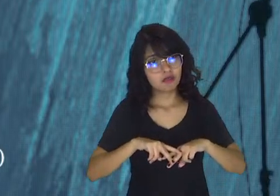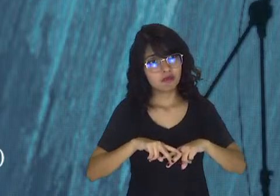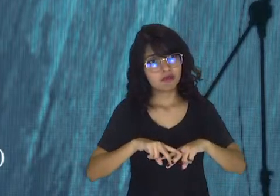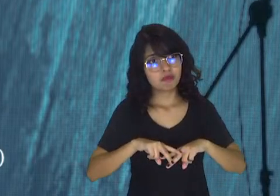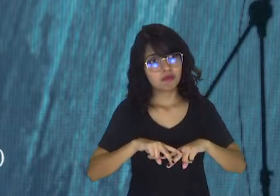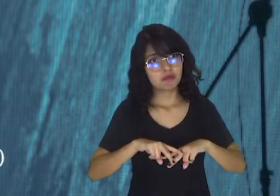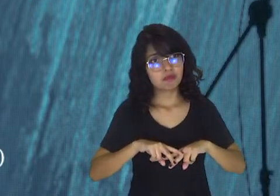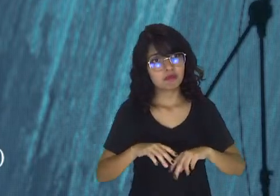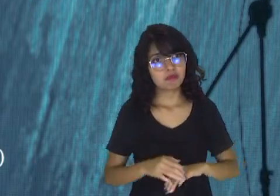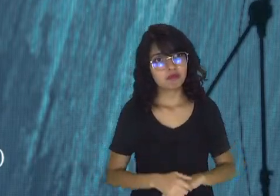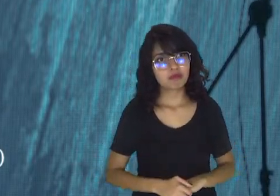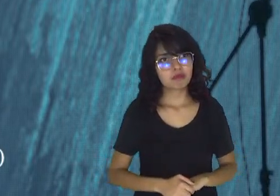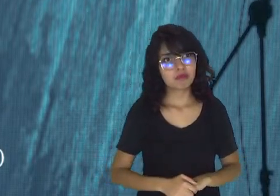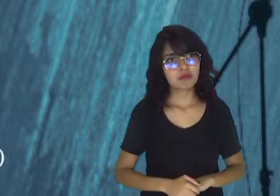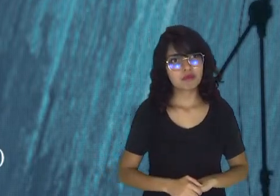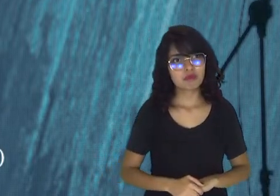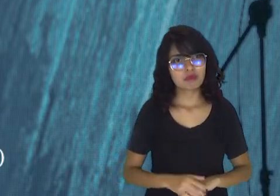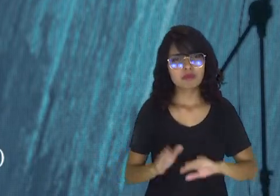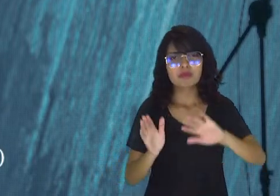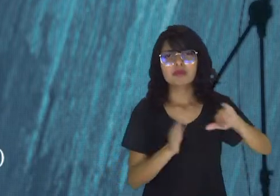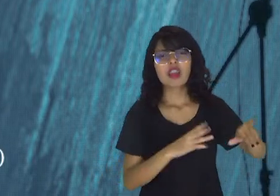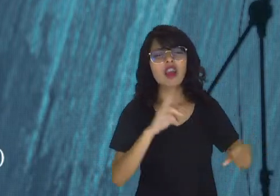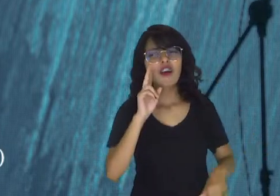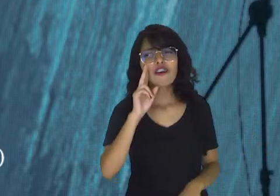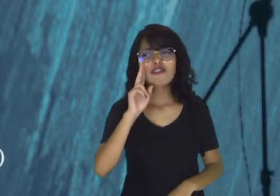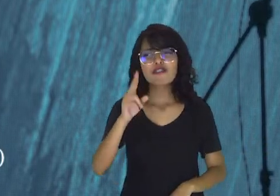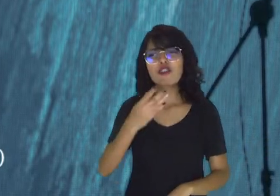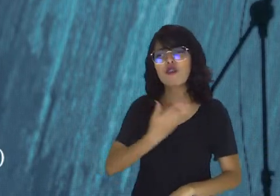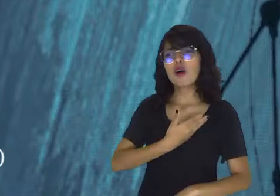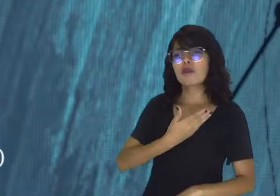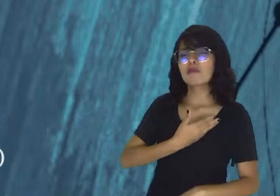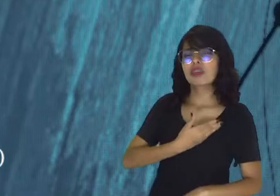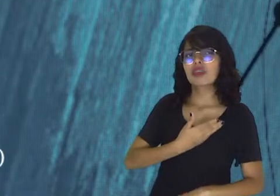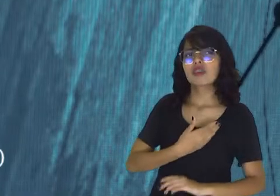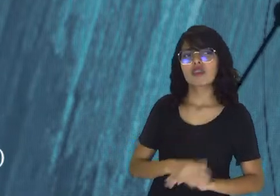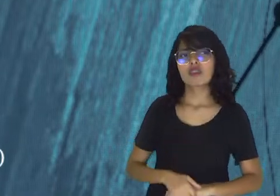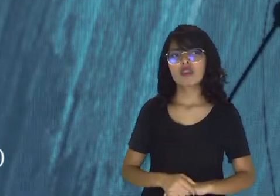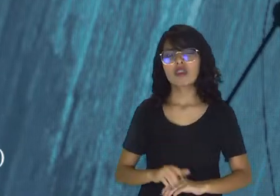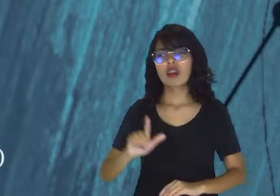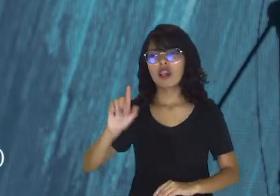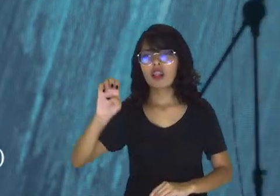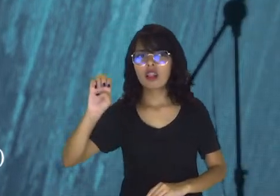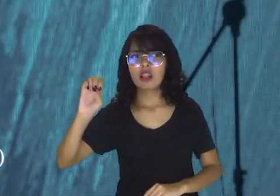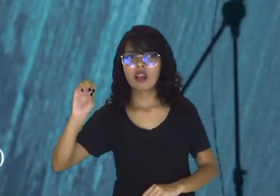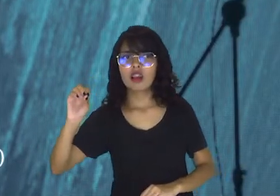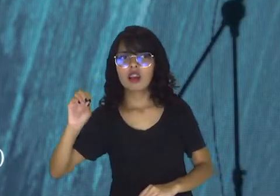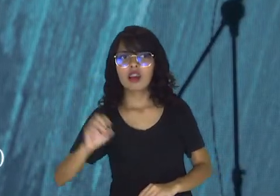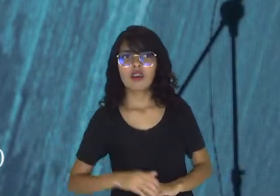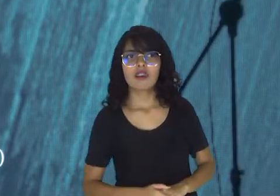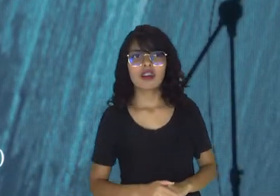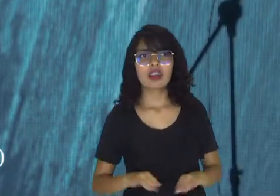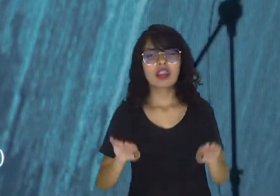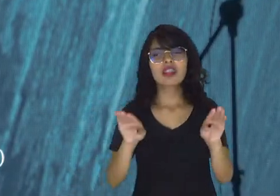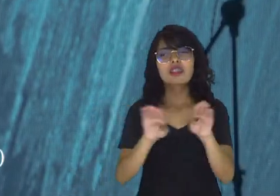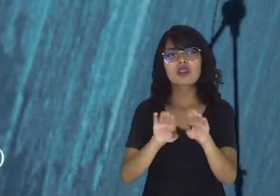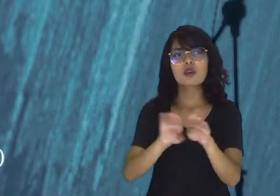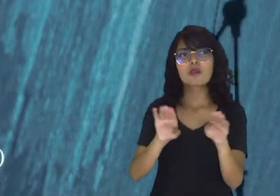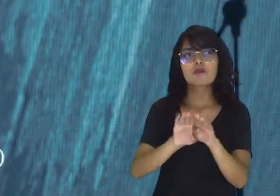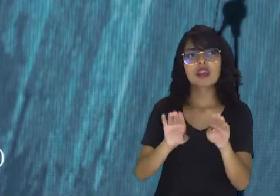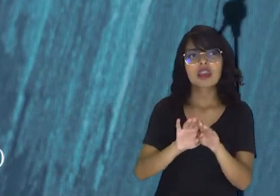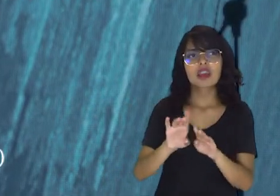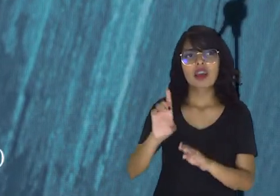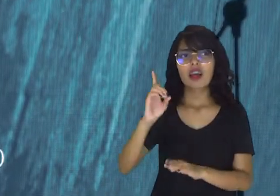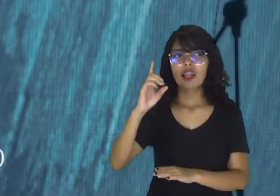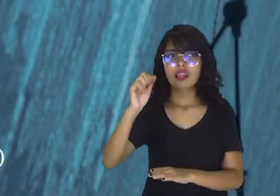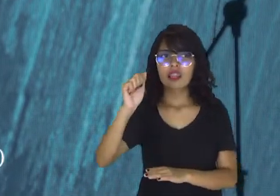eu vi o Léo por aqui, a Dani. Cadê o Léo e a Dani? Meu olho passou aqui.